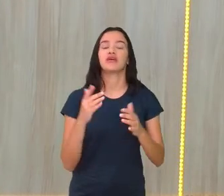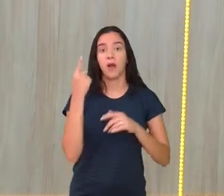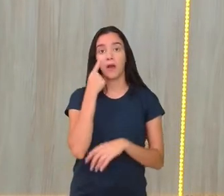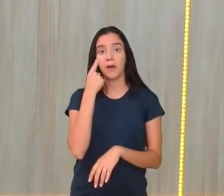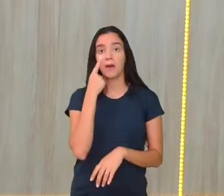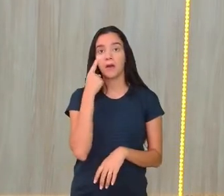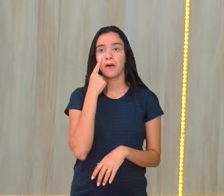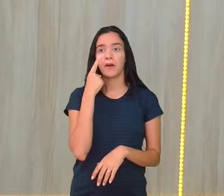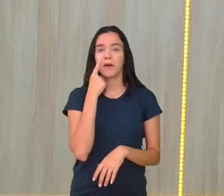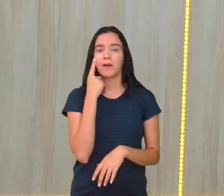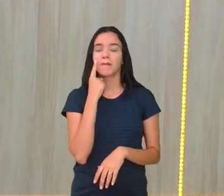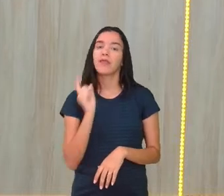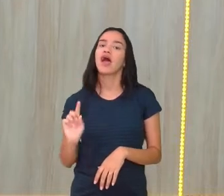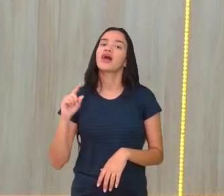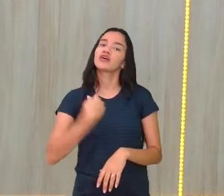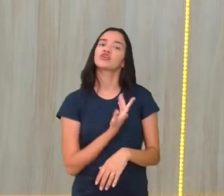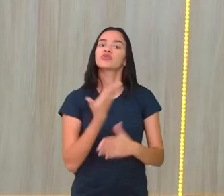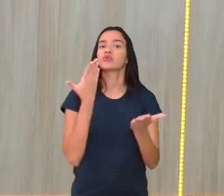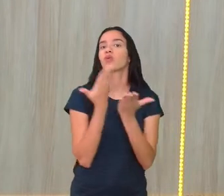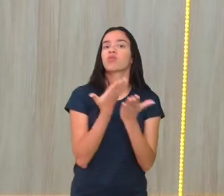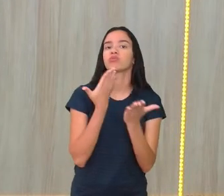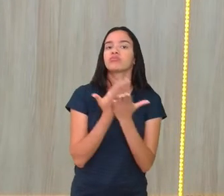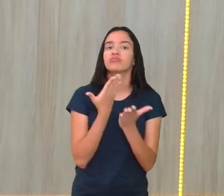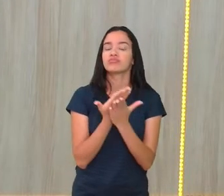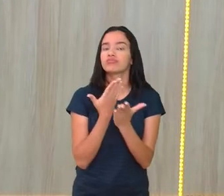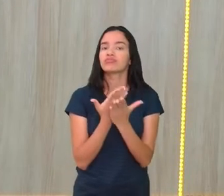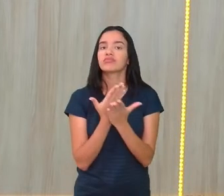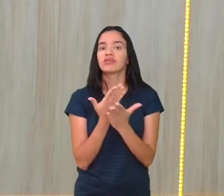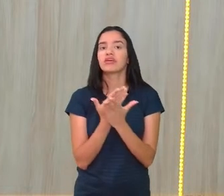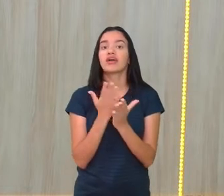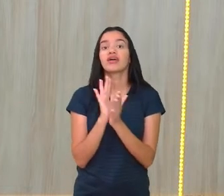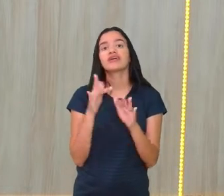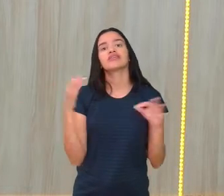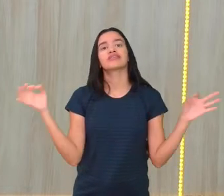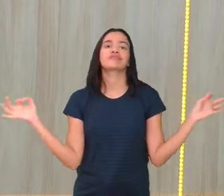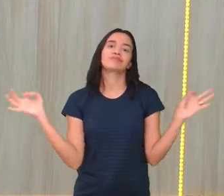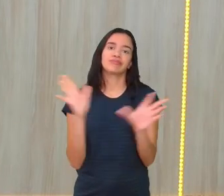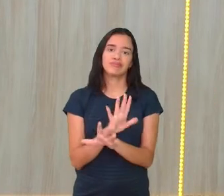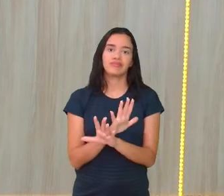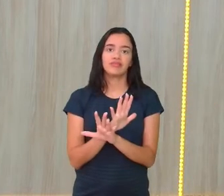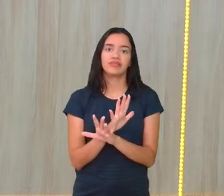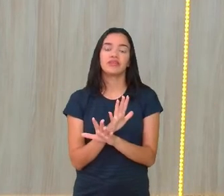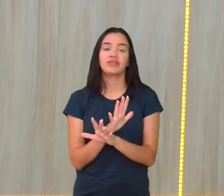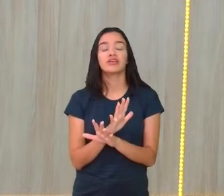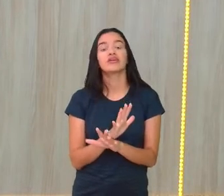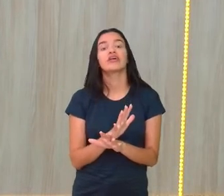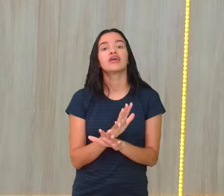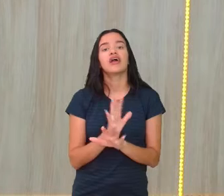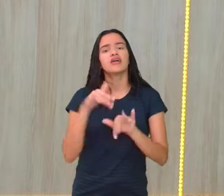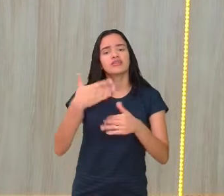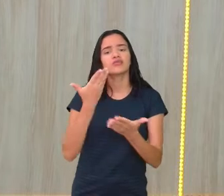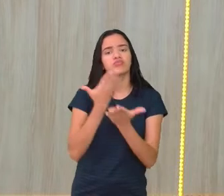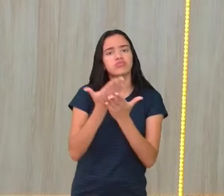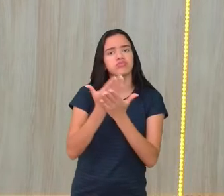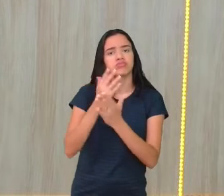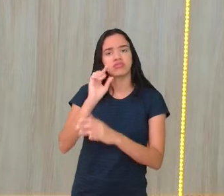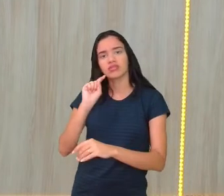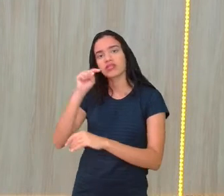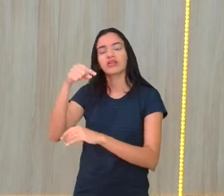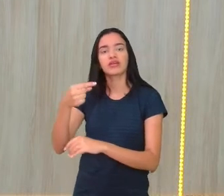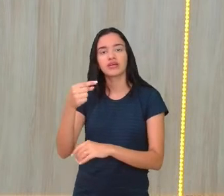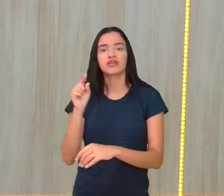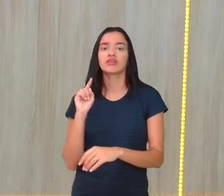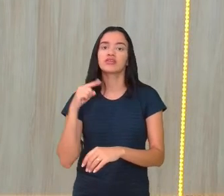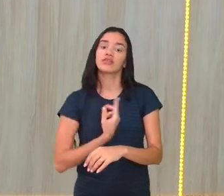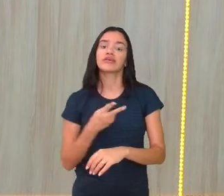vejam, a nossa aula ela está encerrando e na próxima aula a gente